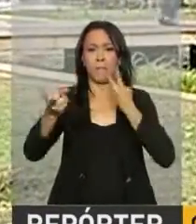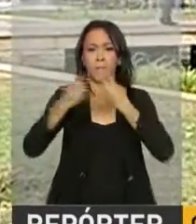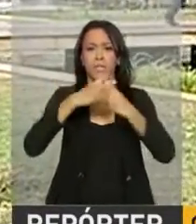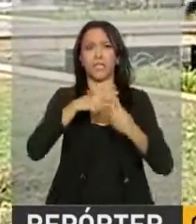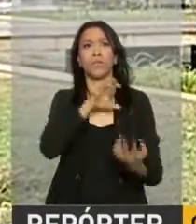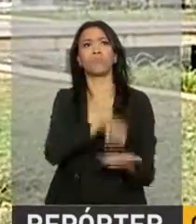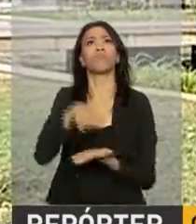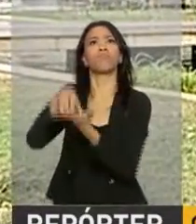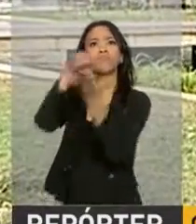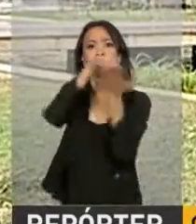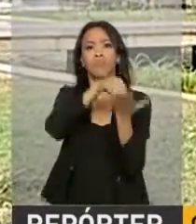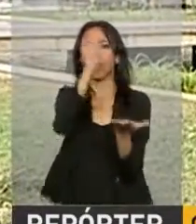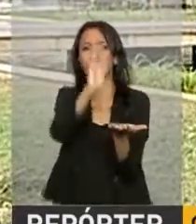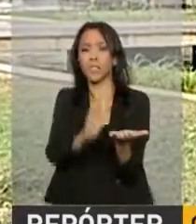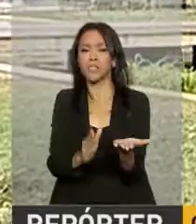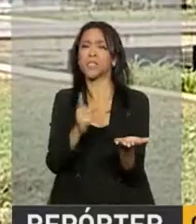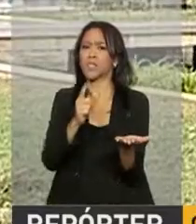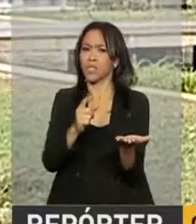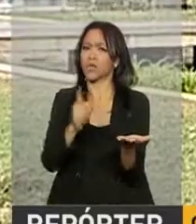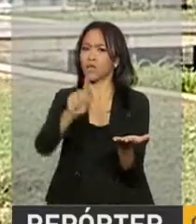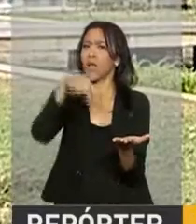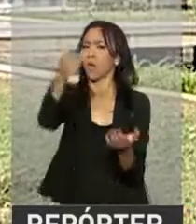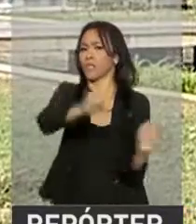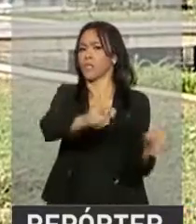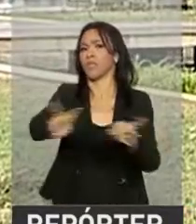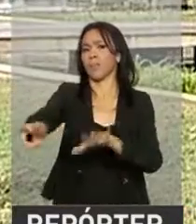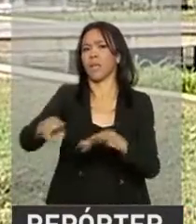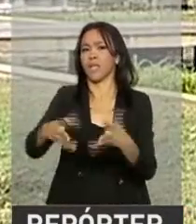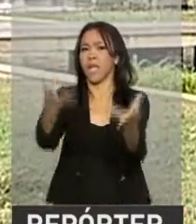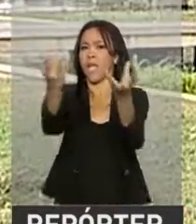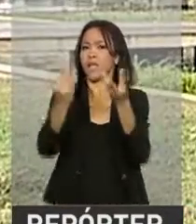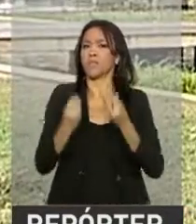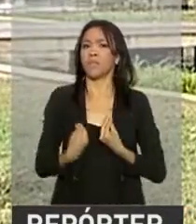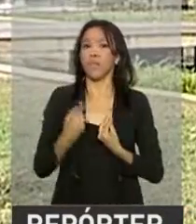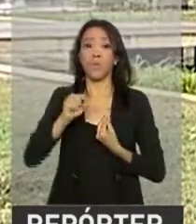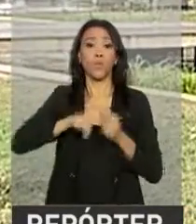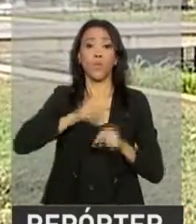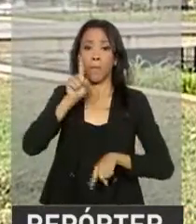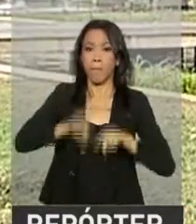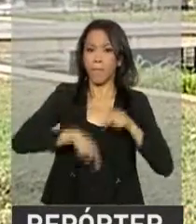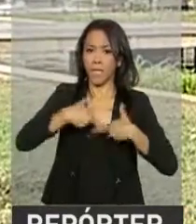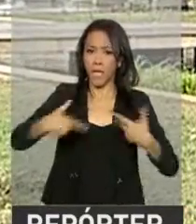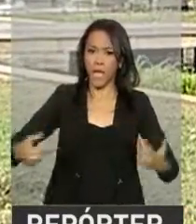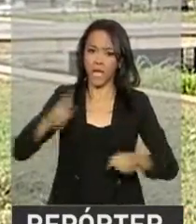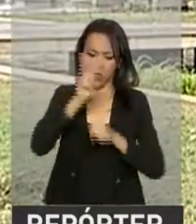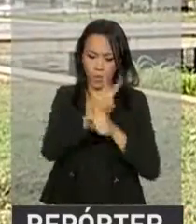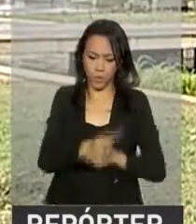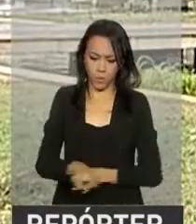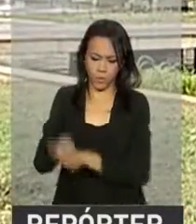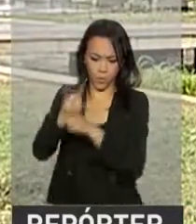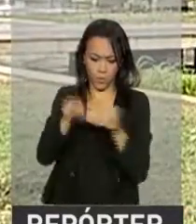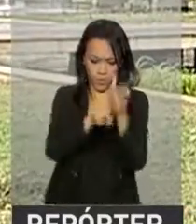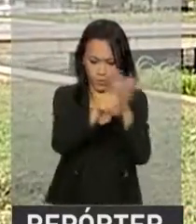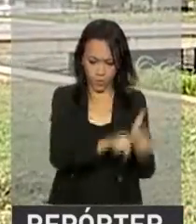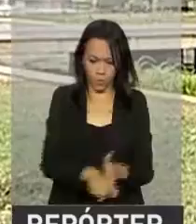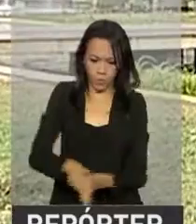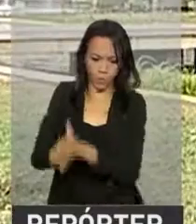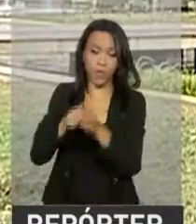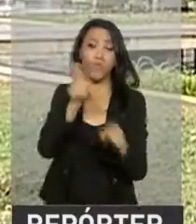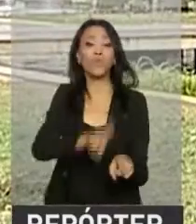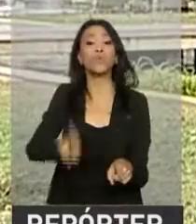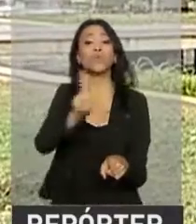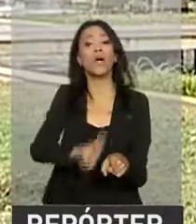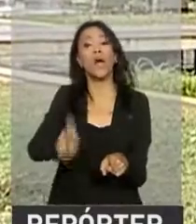brasileiros devem receber aí nas próximas semanas equipamentos de inspeção eletrônicas que foram usados durante os Jogos